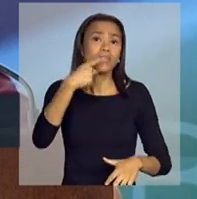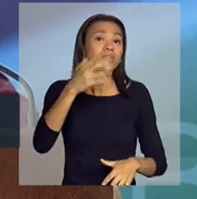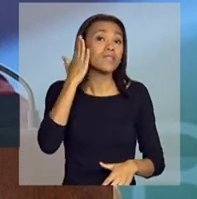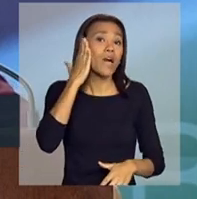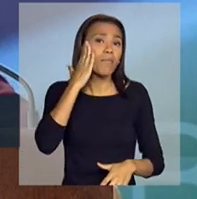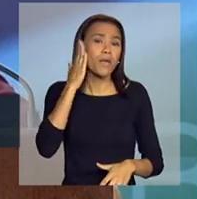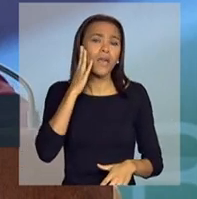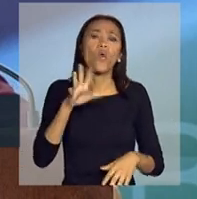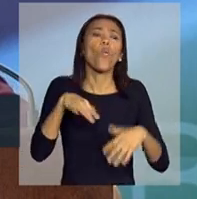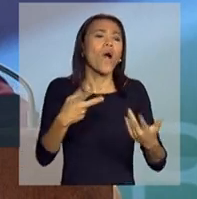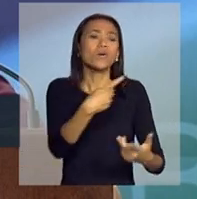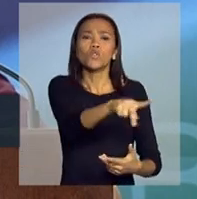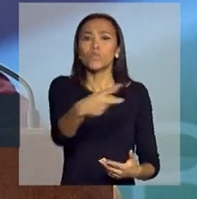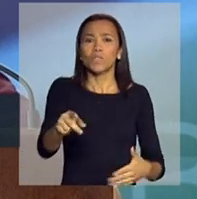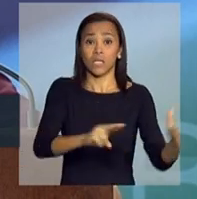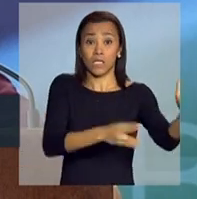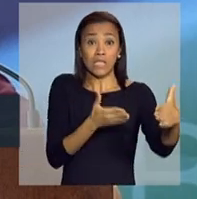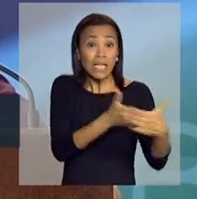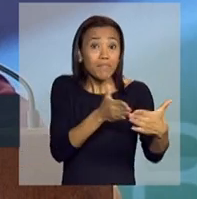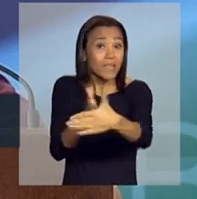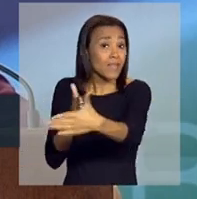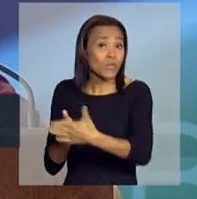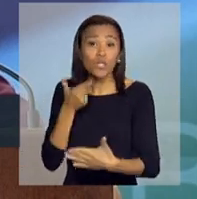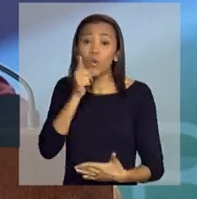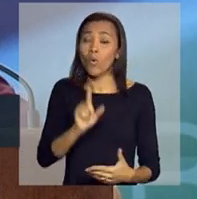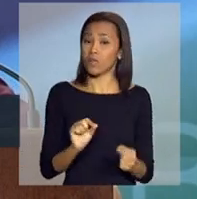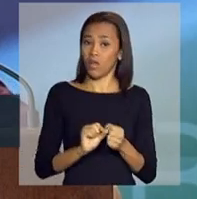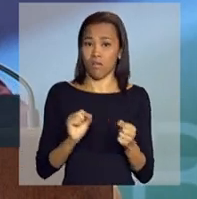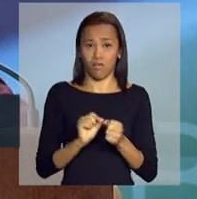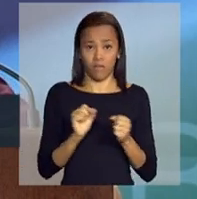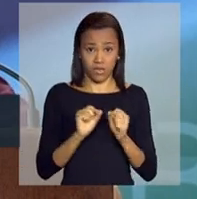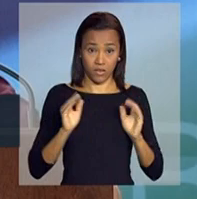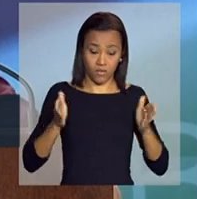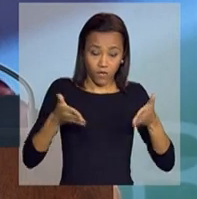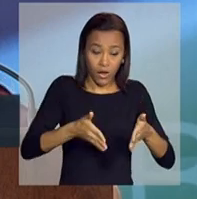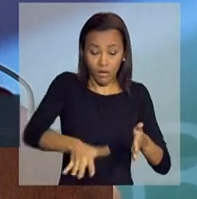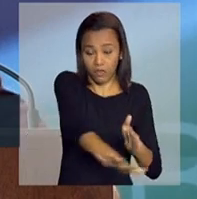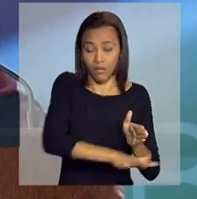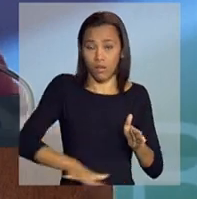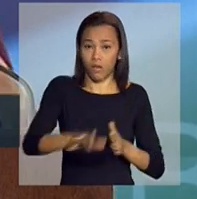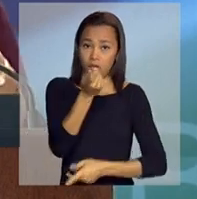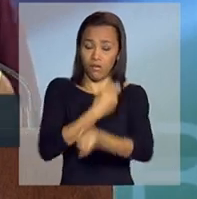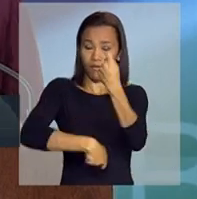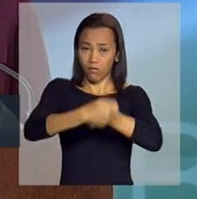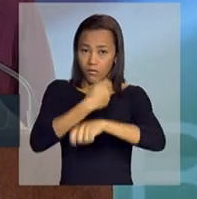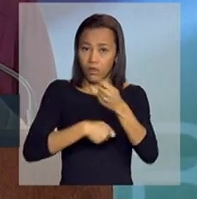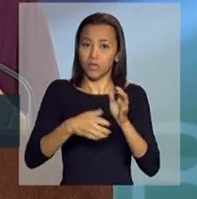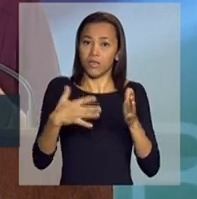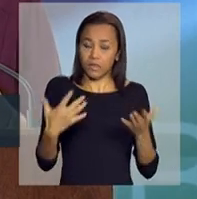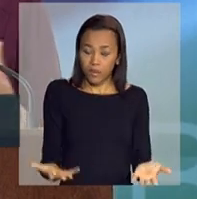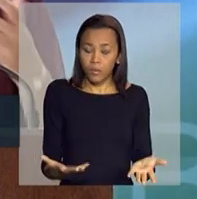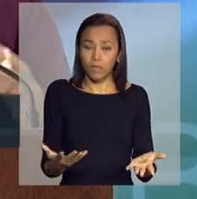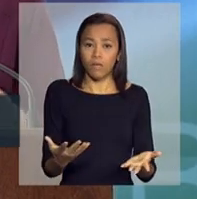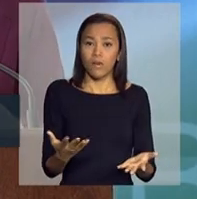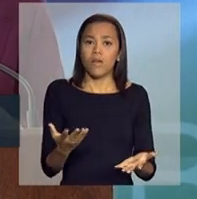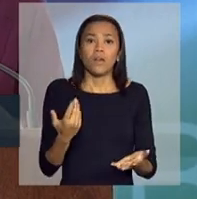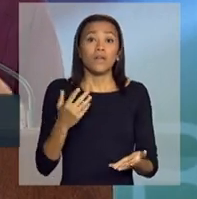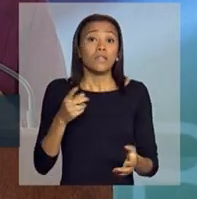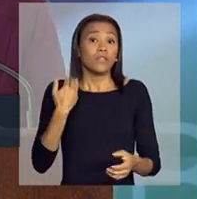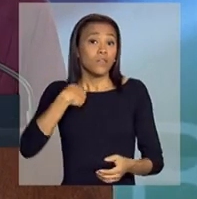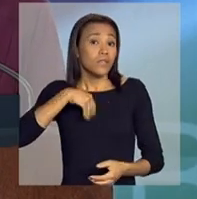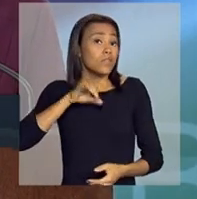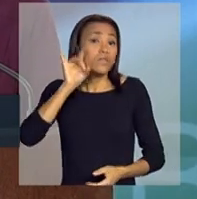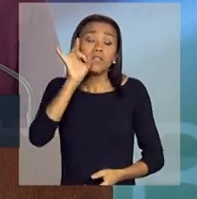próprias limitações quando está agindo na esfera econômica. Daí porque não só